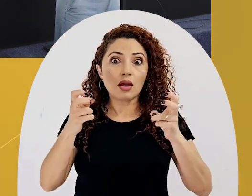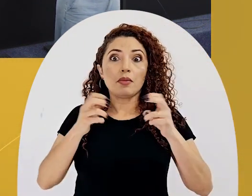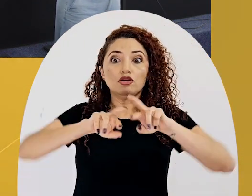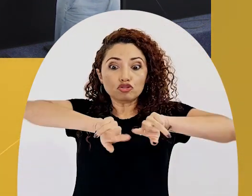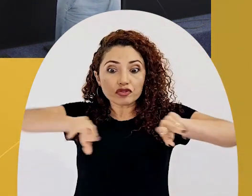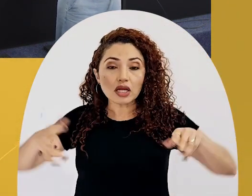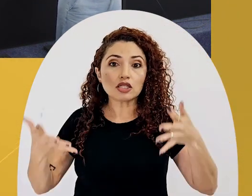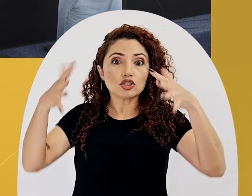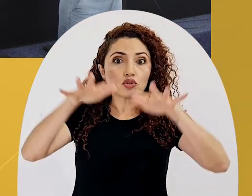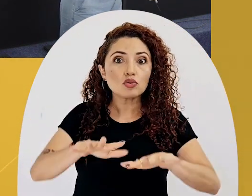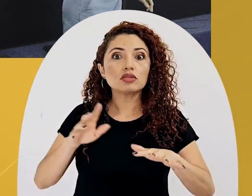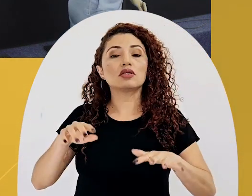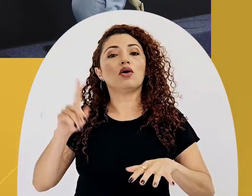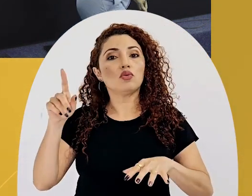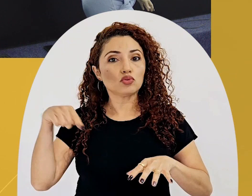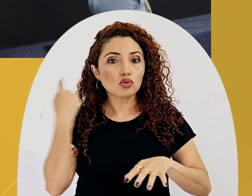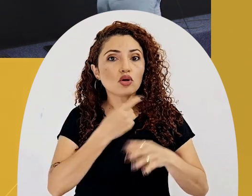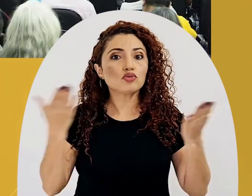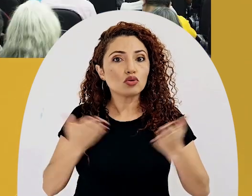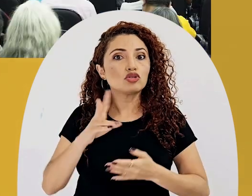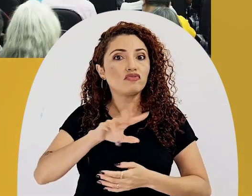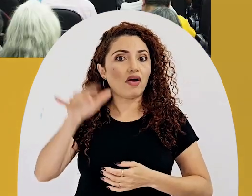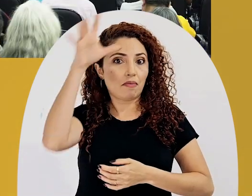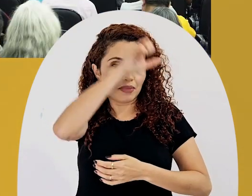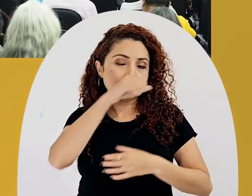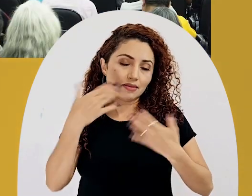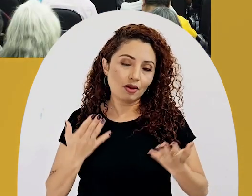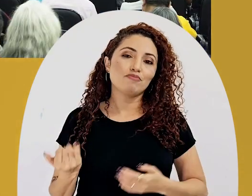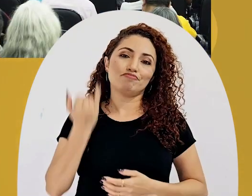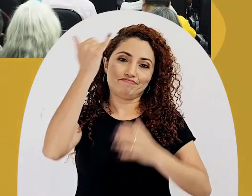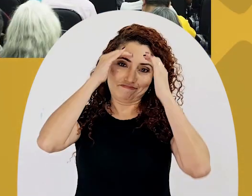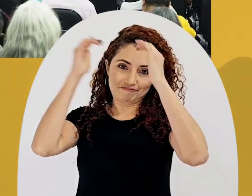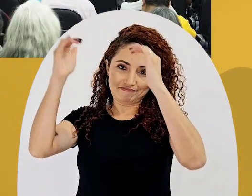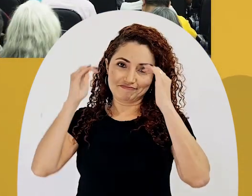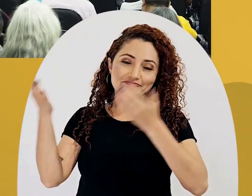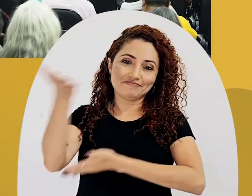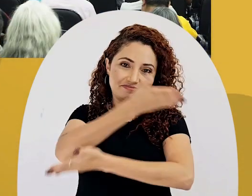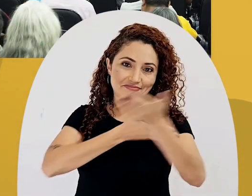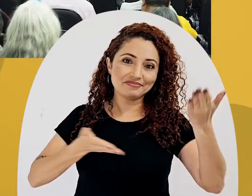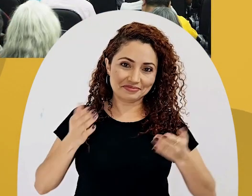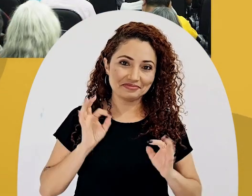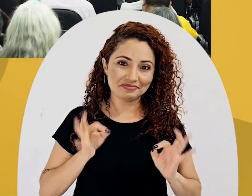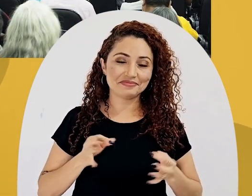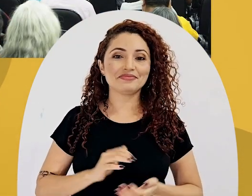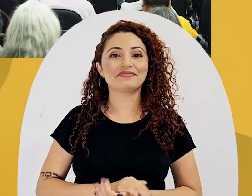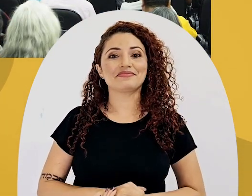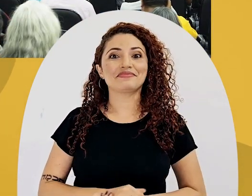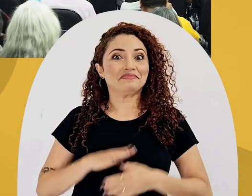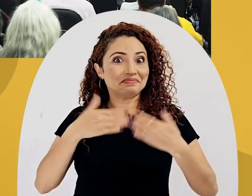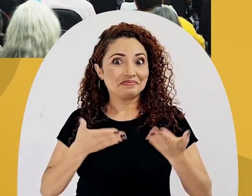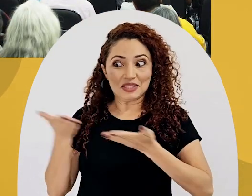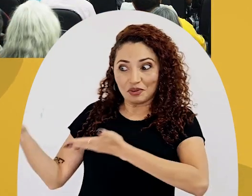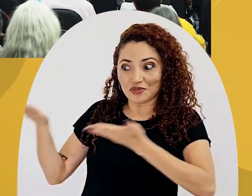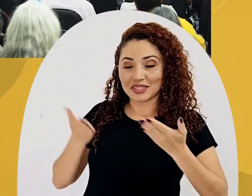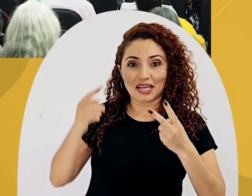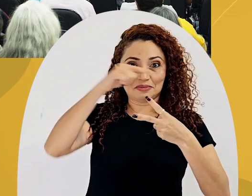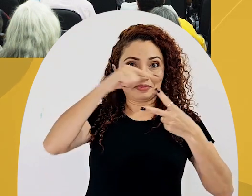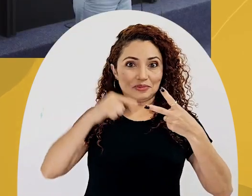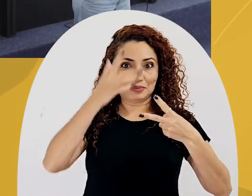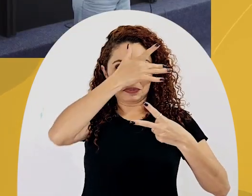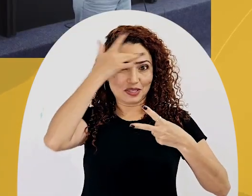olhar aqui na tarde de hoje, tá bem? Bom, agora eu vou convidar, né, nossos 2 palestrantes da